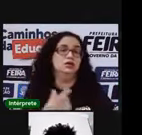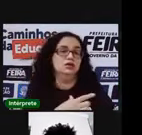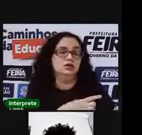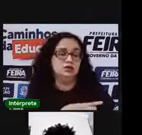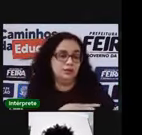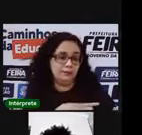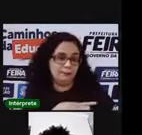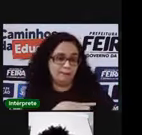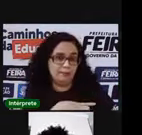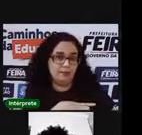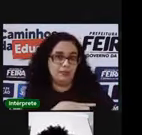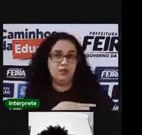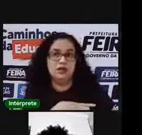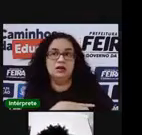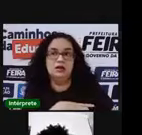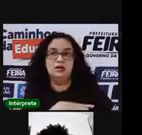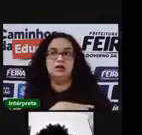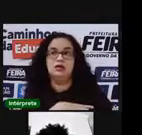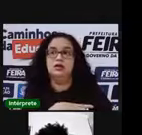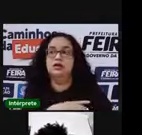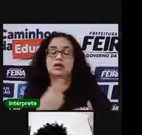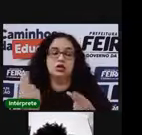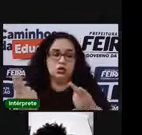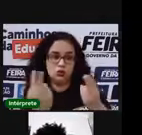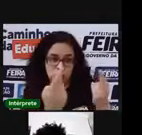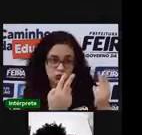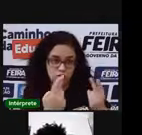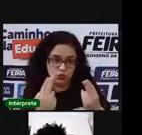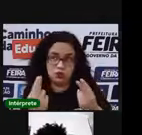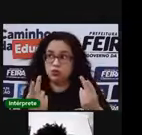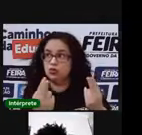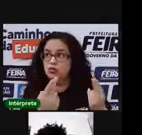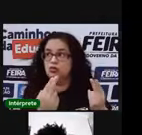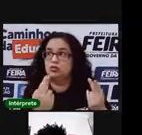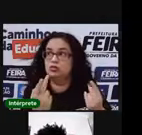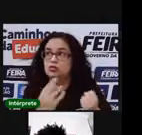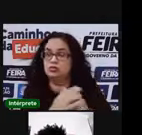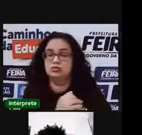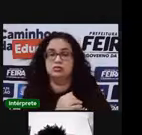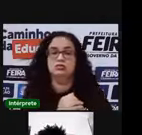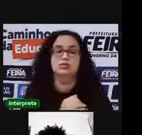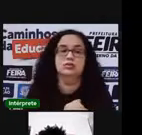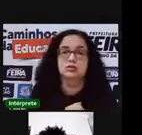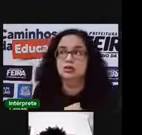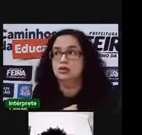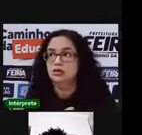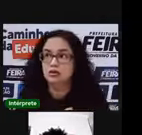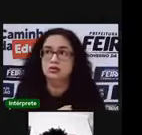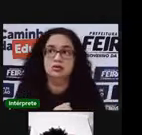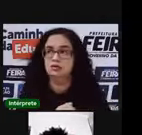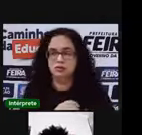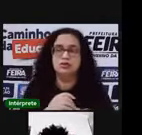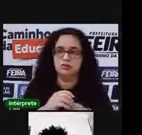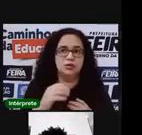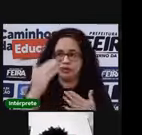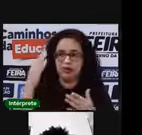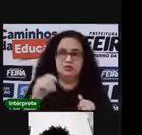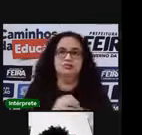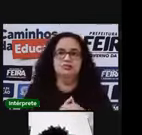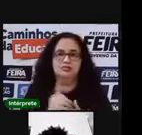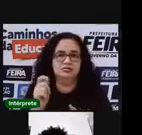Eles devem ter oportunidades iguais, tá? E aí, a igualdade é